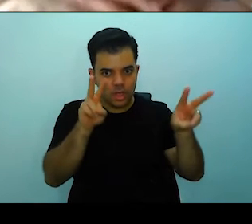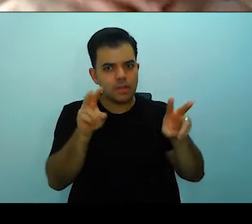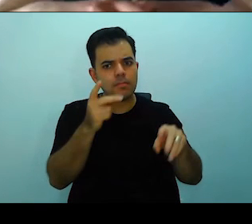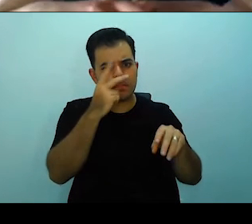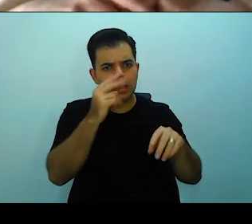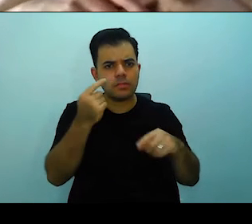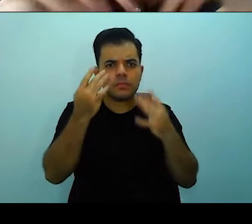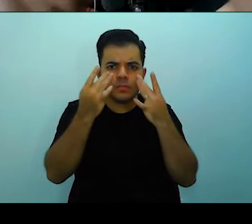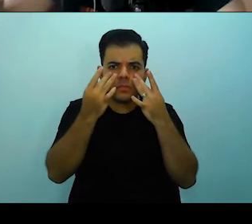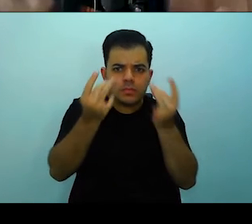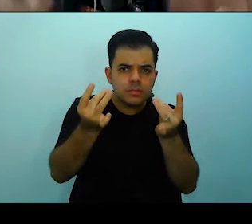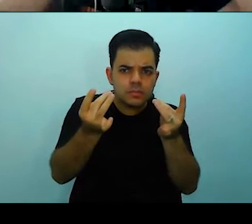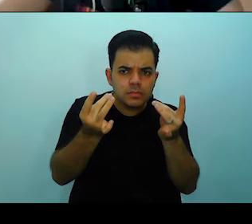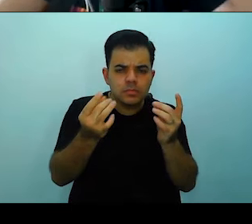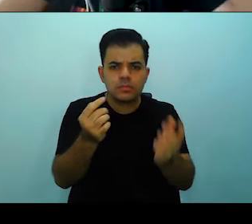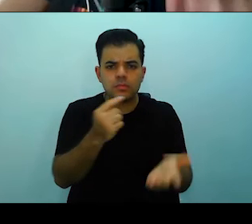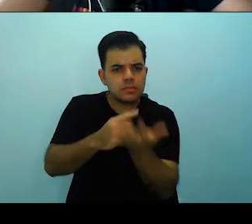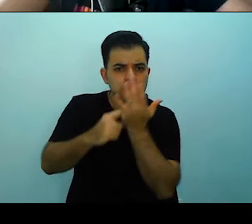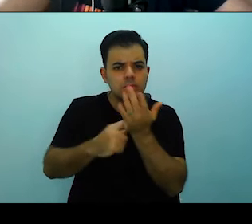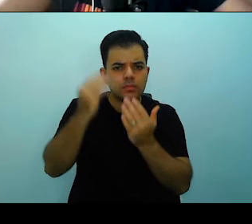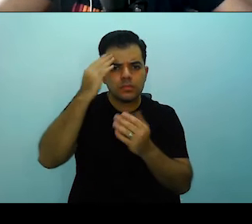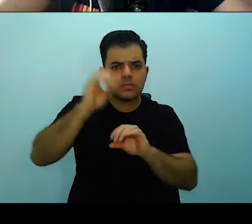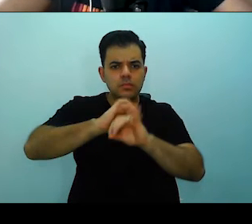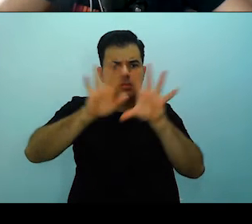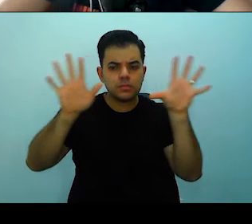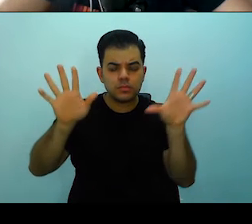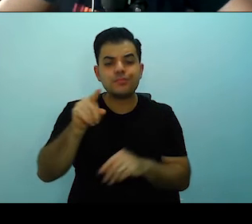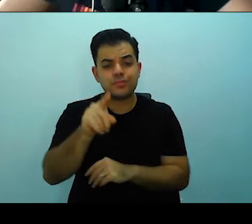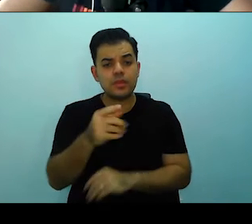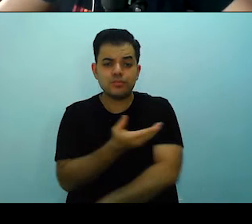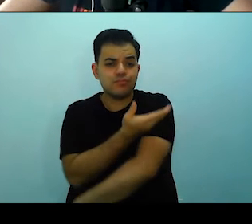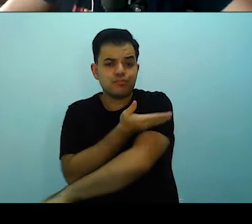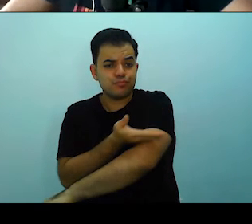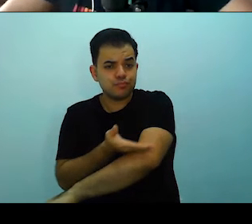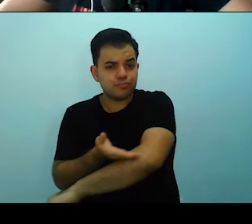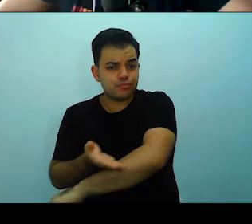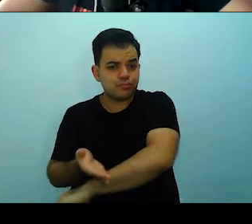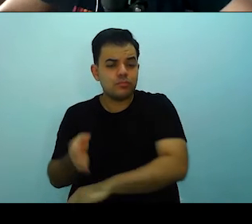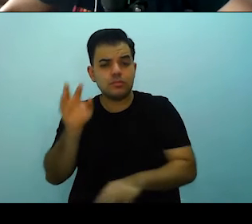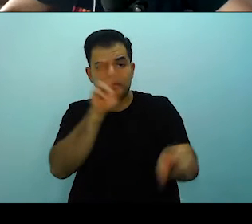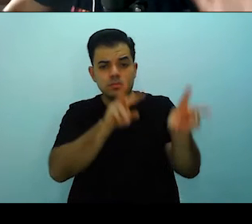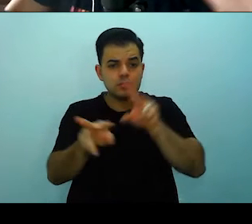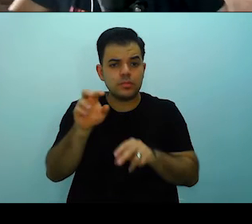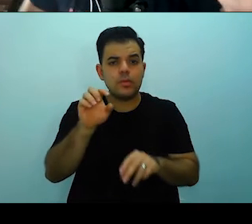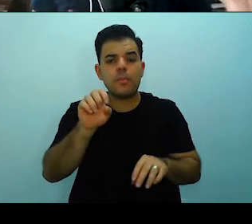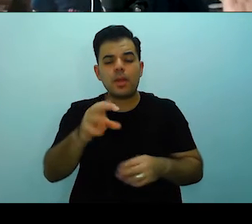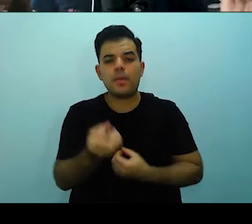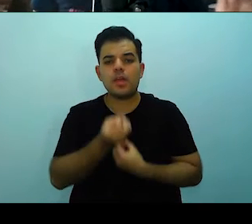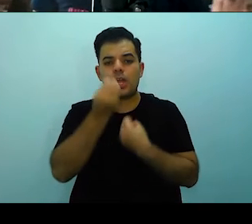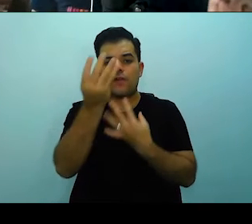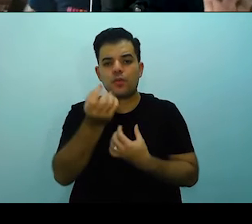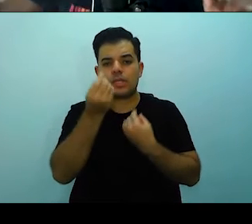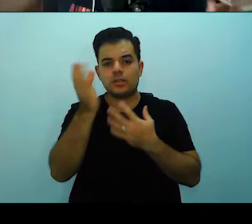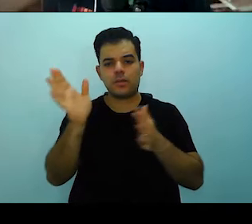né? Pela própria natureza dominante da visão. Então, elas estão acostumadas a lidar com um fluxo de informações